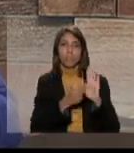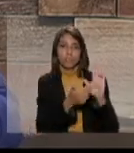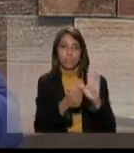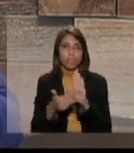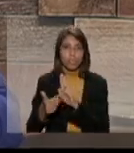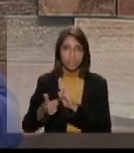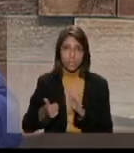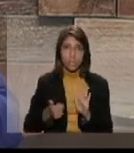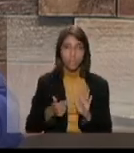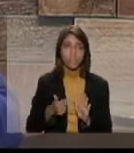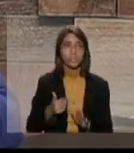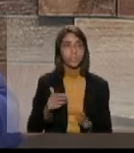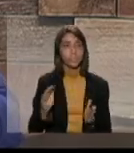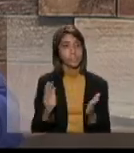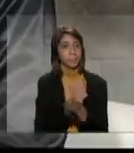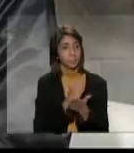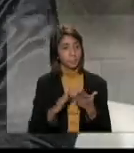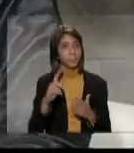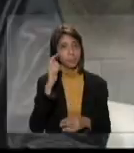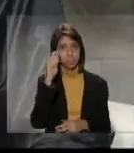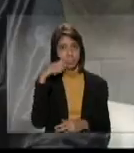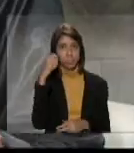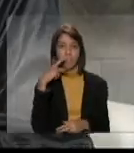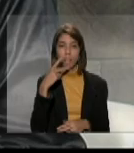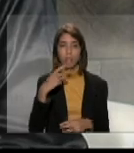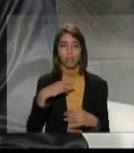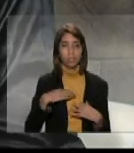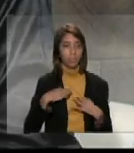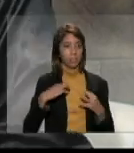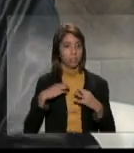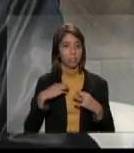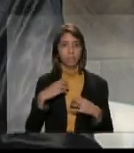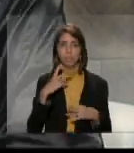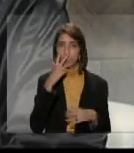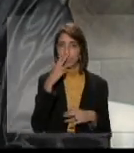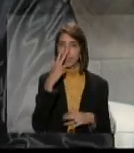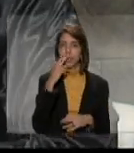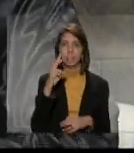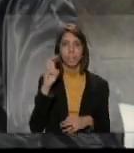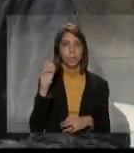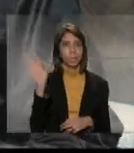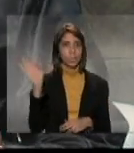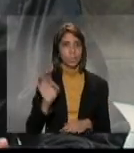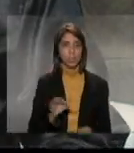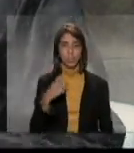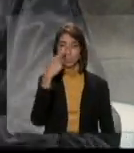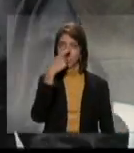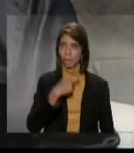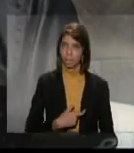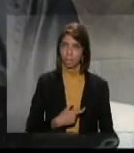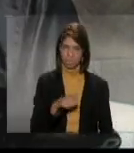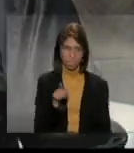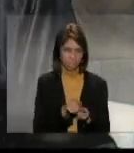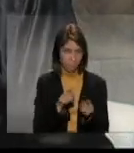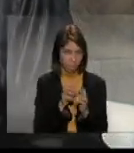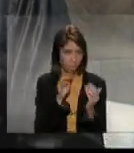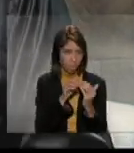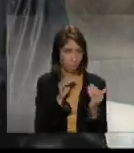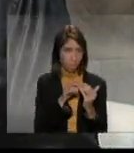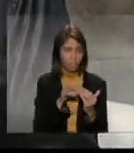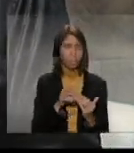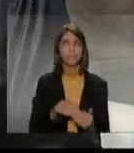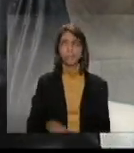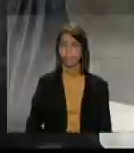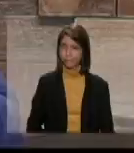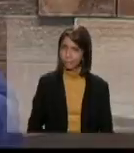entendeu vai eliminando os atores que dizem querer figurino vira tipo 50% na construção do personagem pra